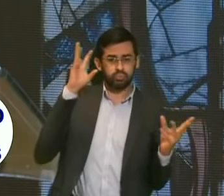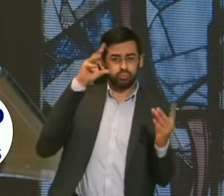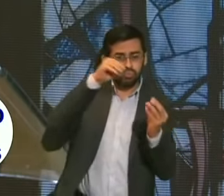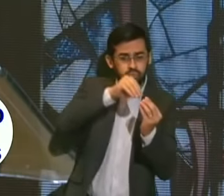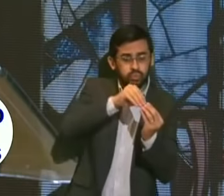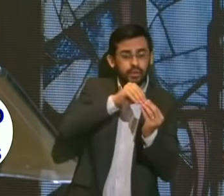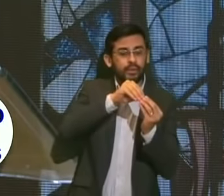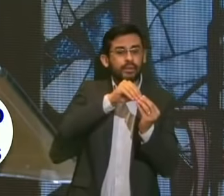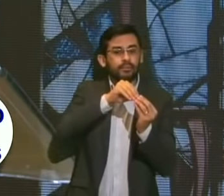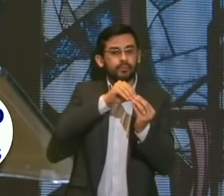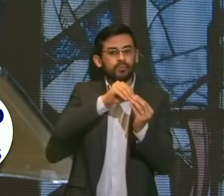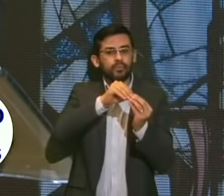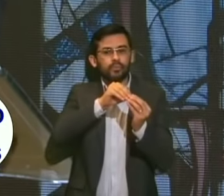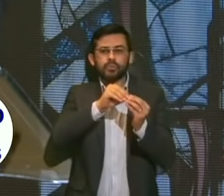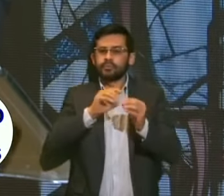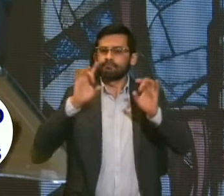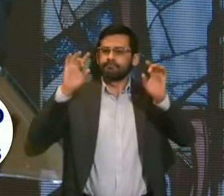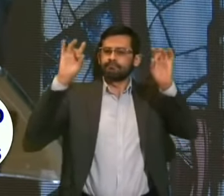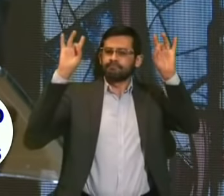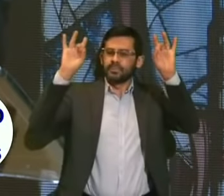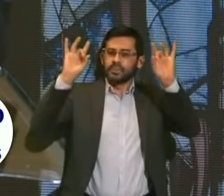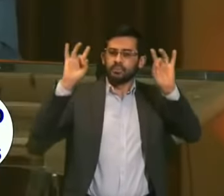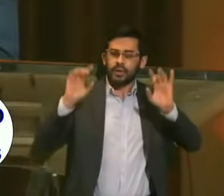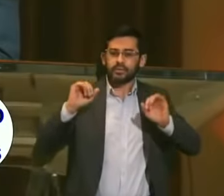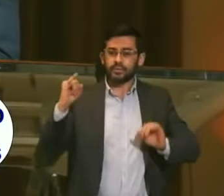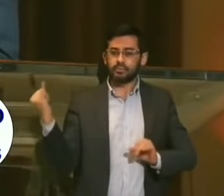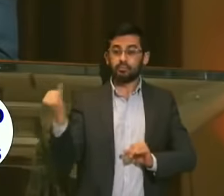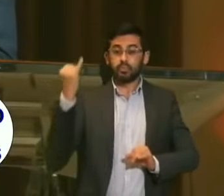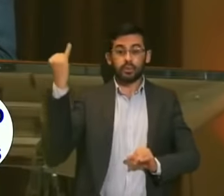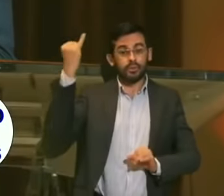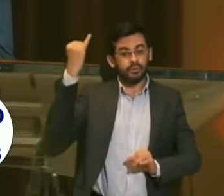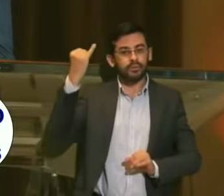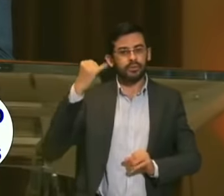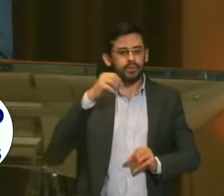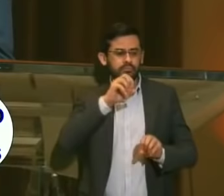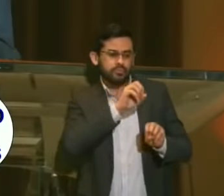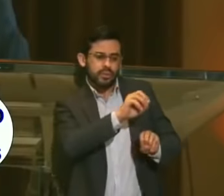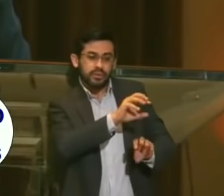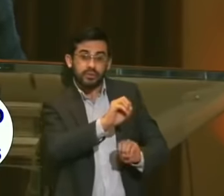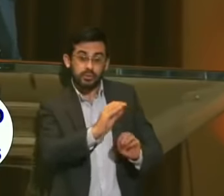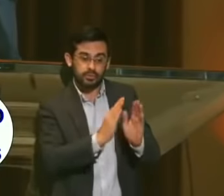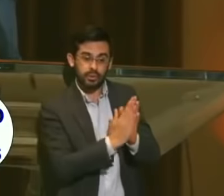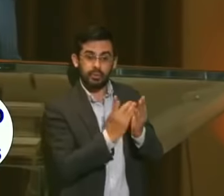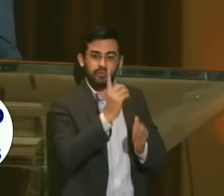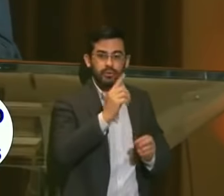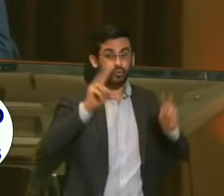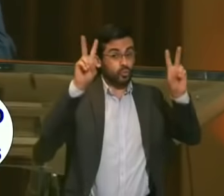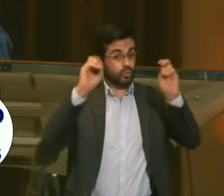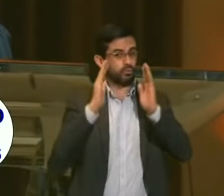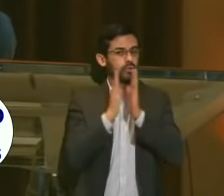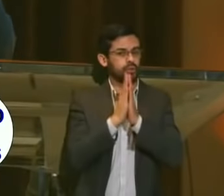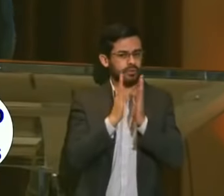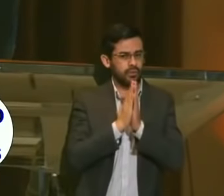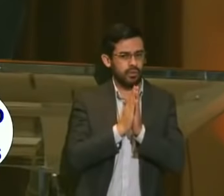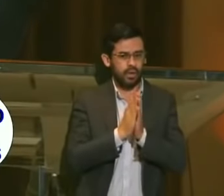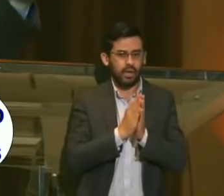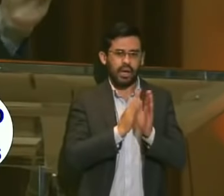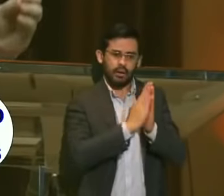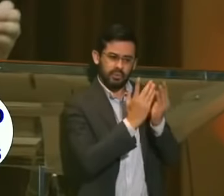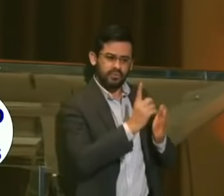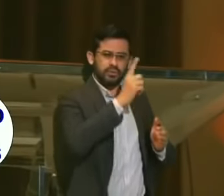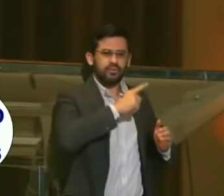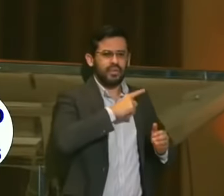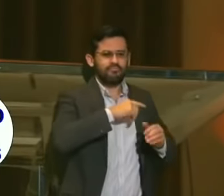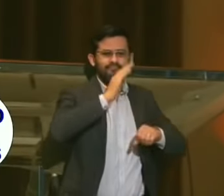resumo dos principais ensinos bíblicos sobre oração. É claro que a Bíblia tem muito mais